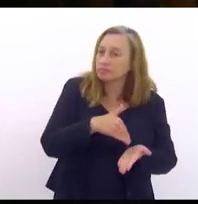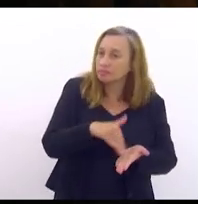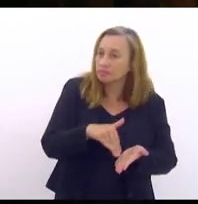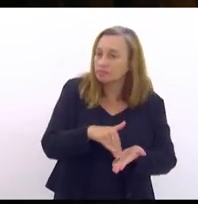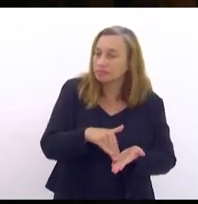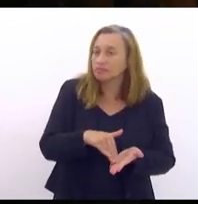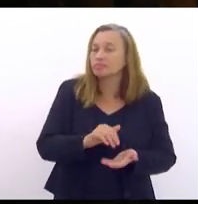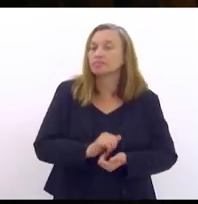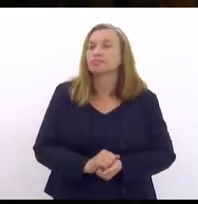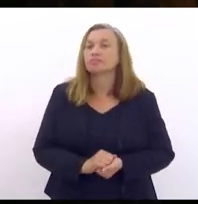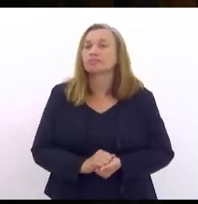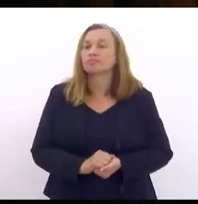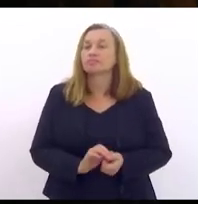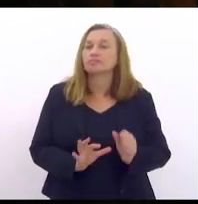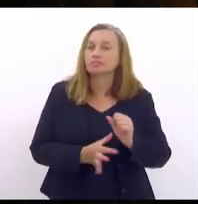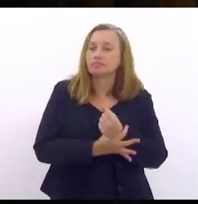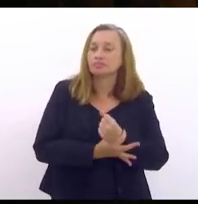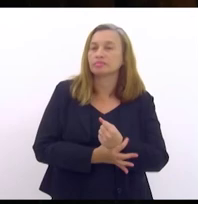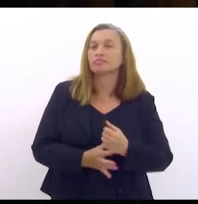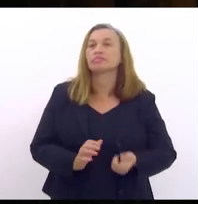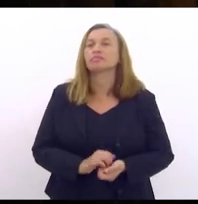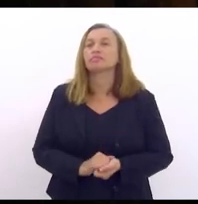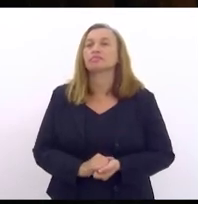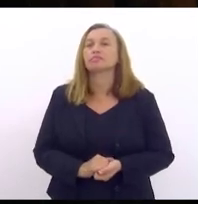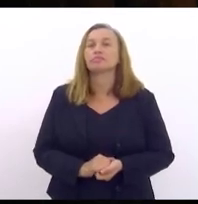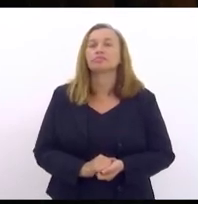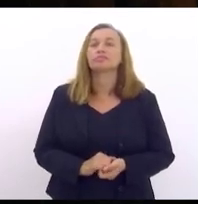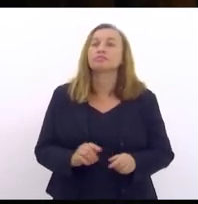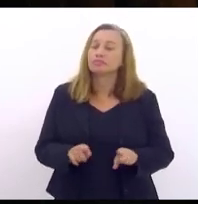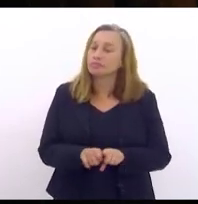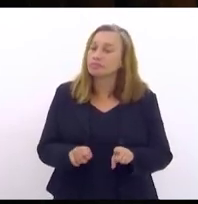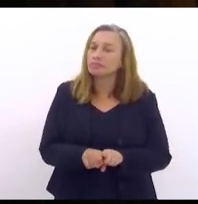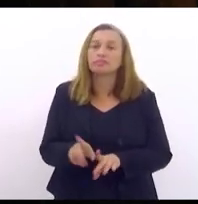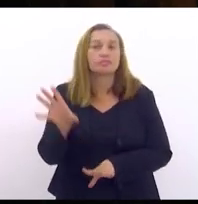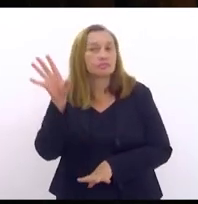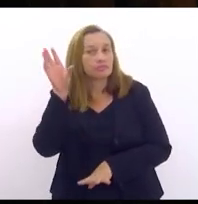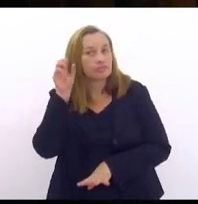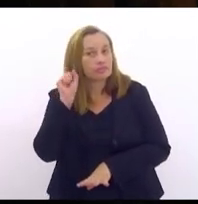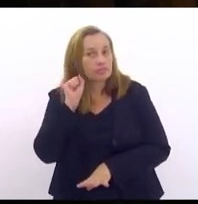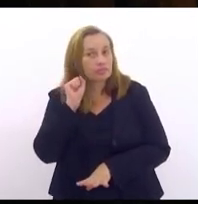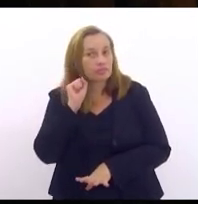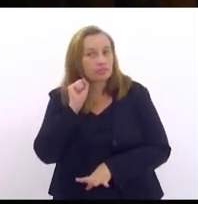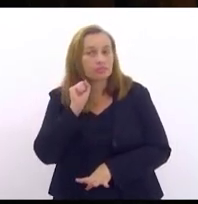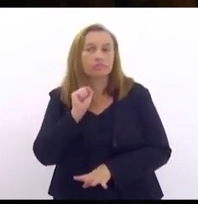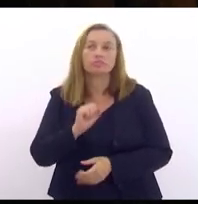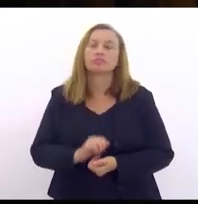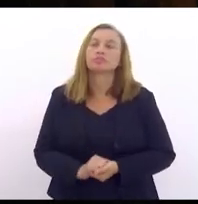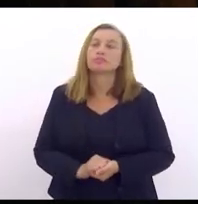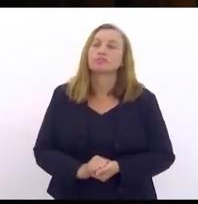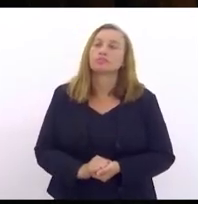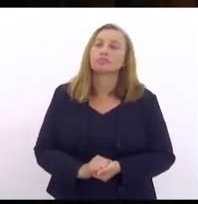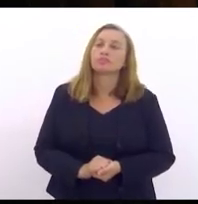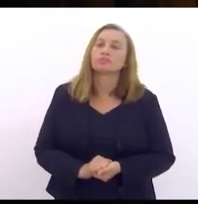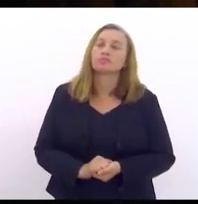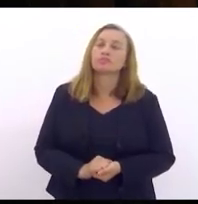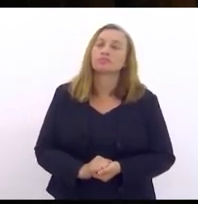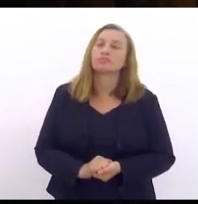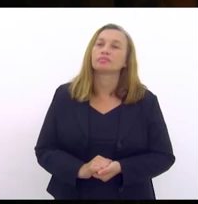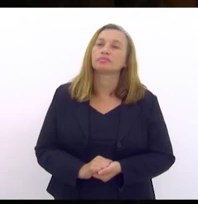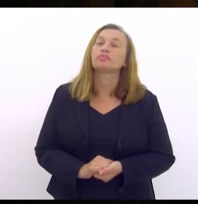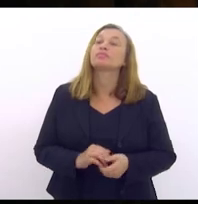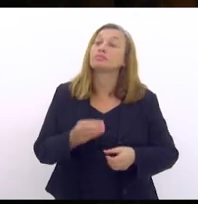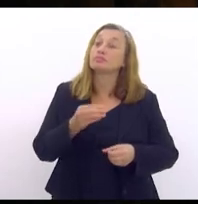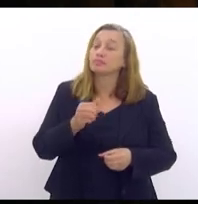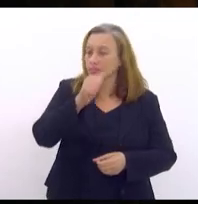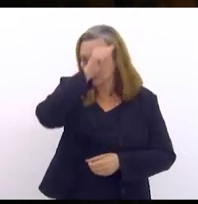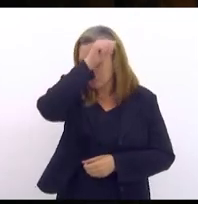pastas relativas à segurança, mas, sobretudo, que se ouça as autoridades municipais. O